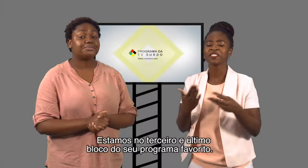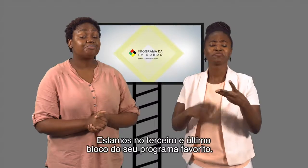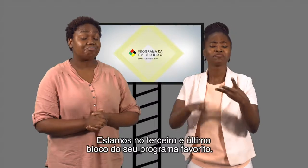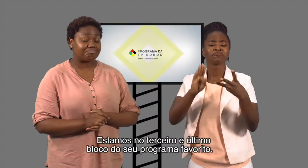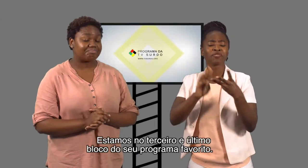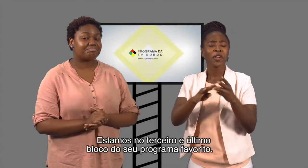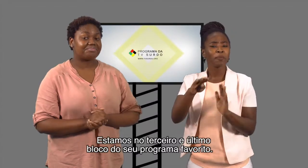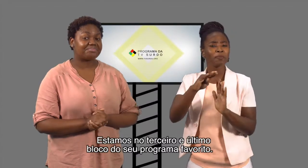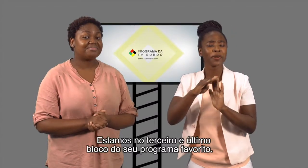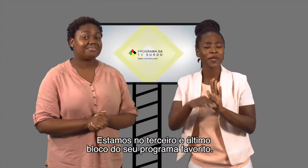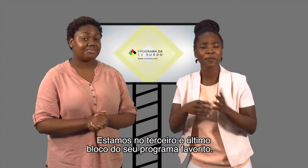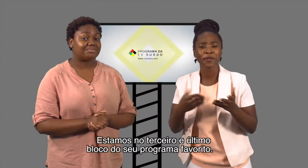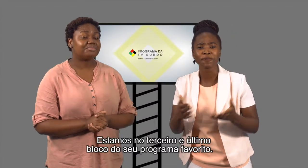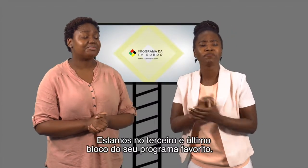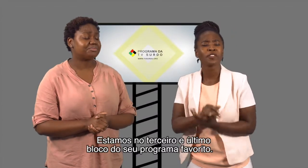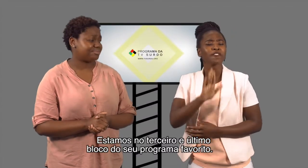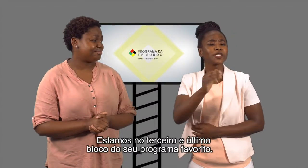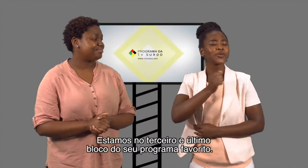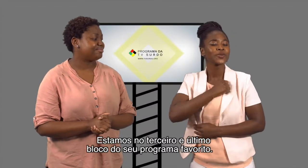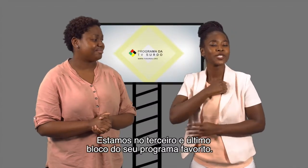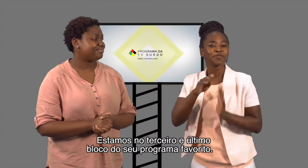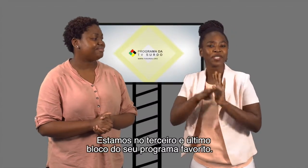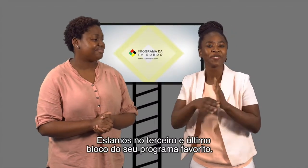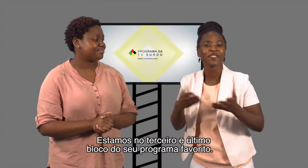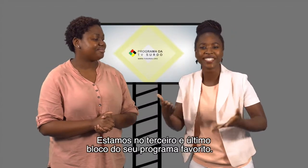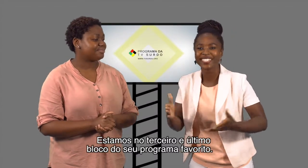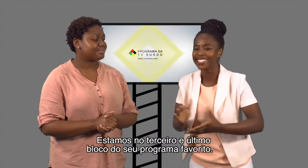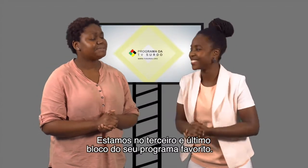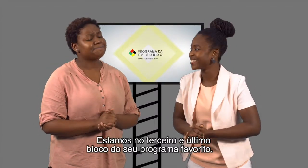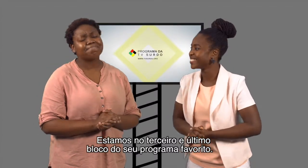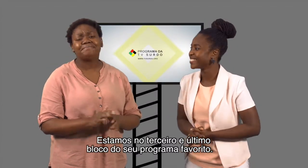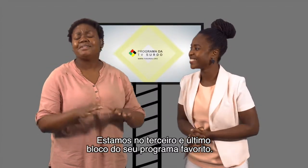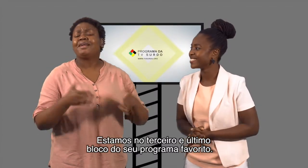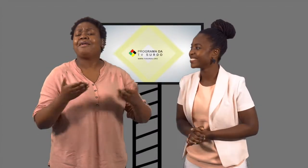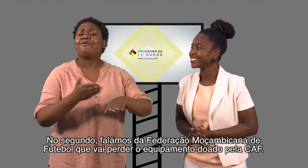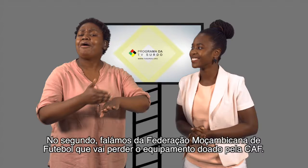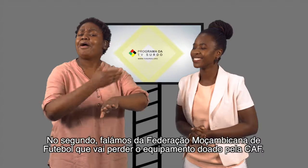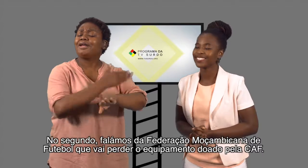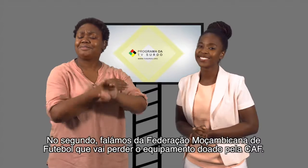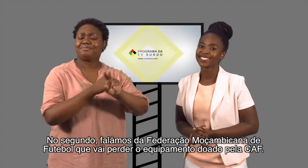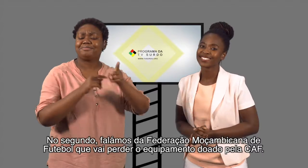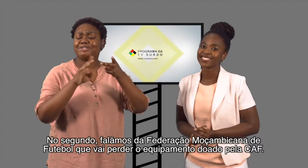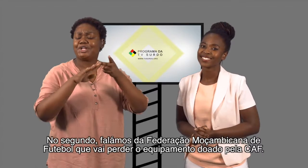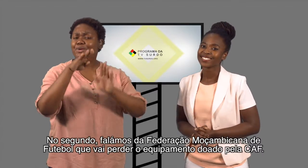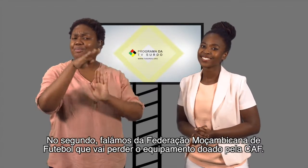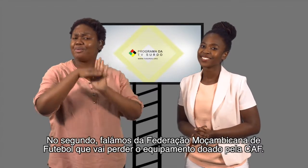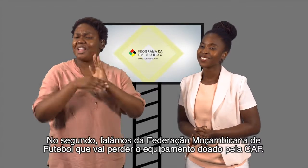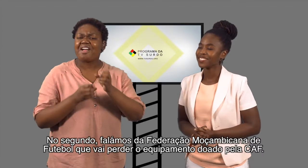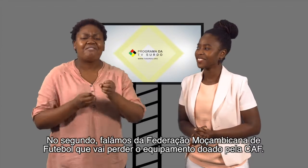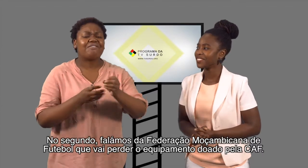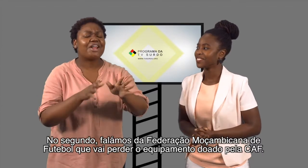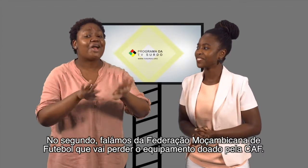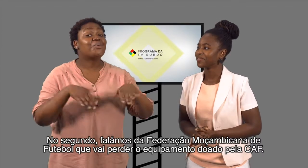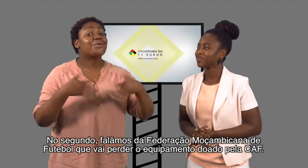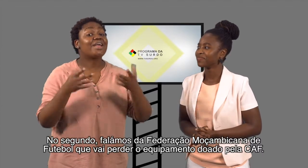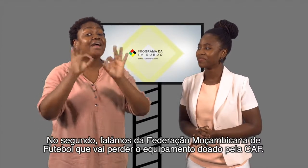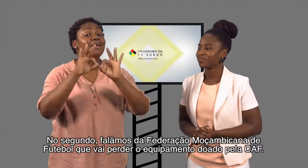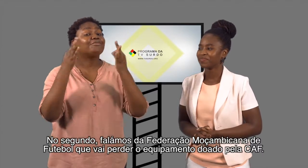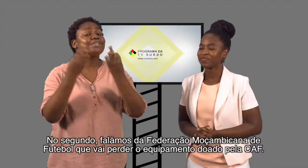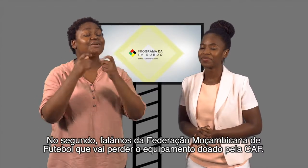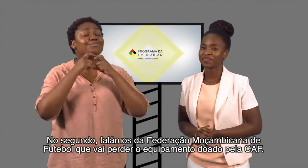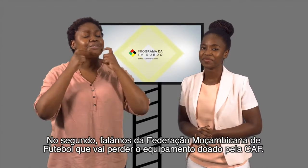Estamos no terceiro e último bloco do seu programa favorito. No segundo bloco falamos da Federação